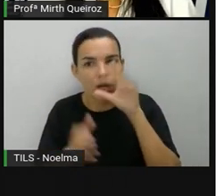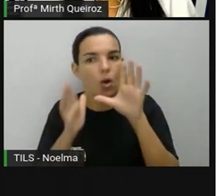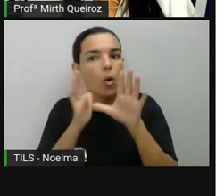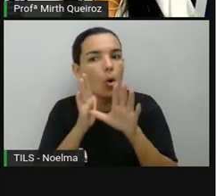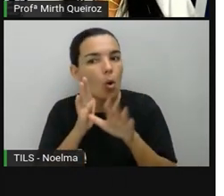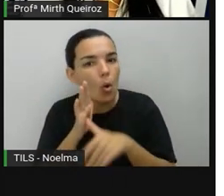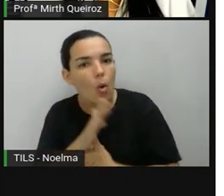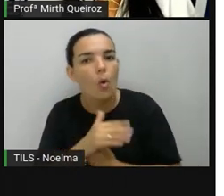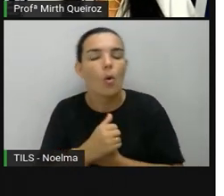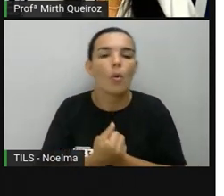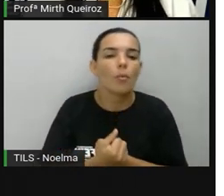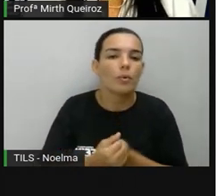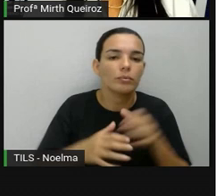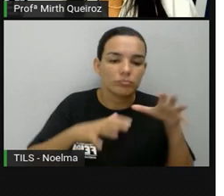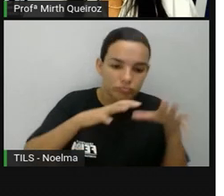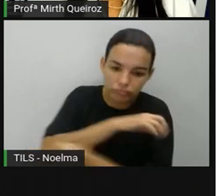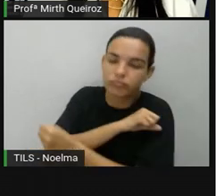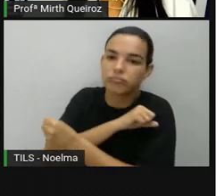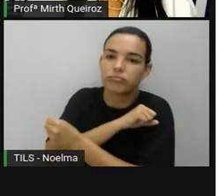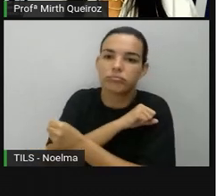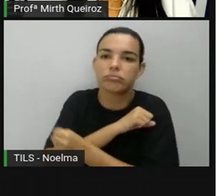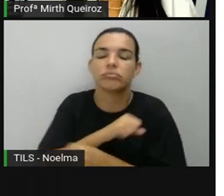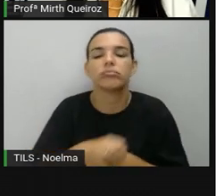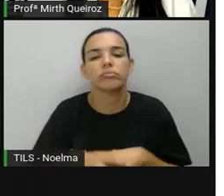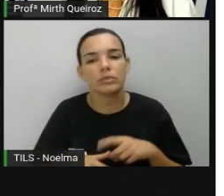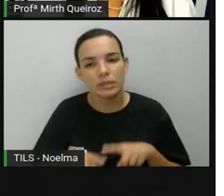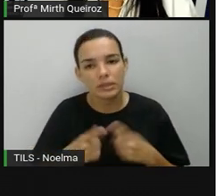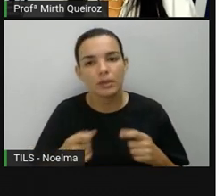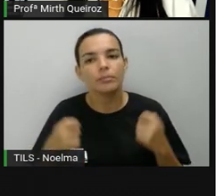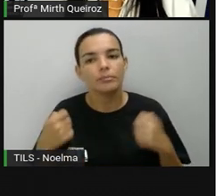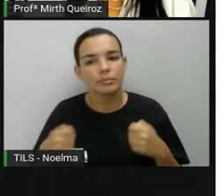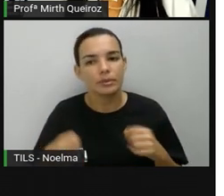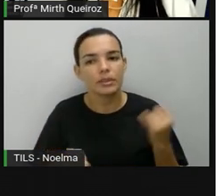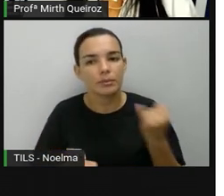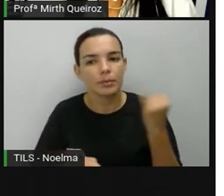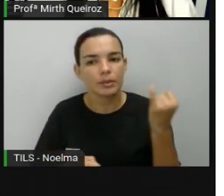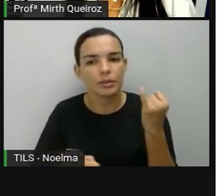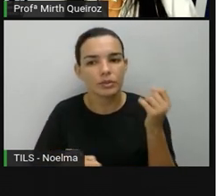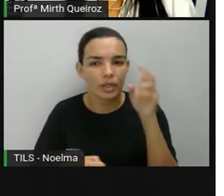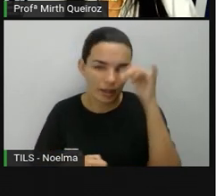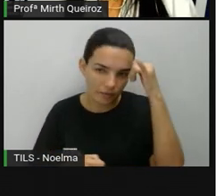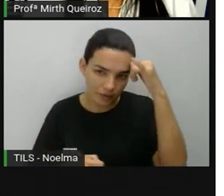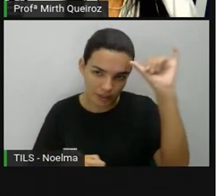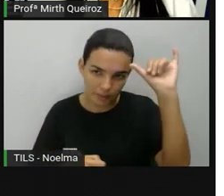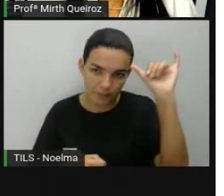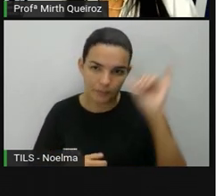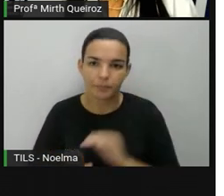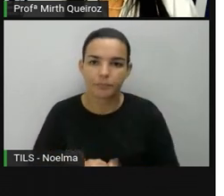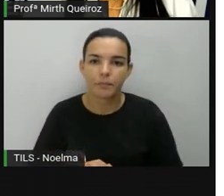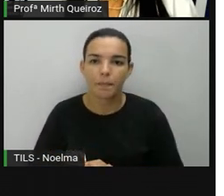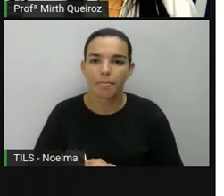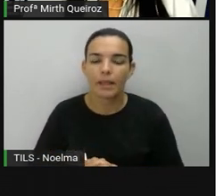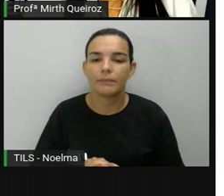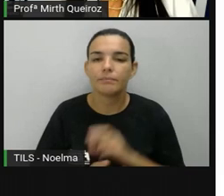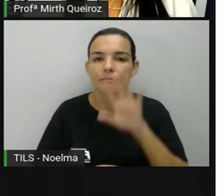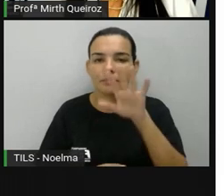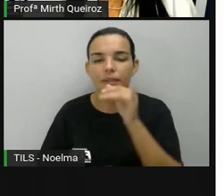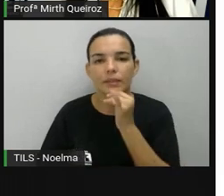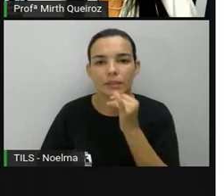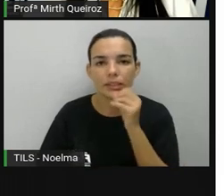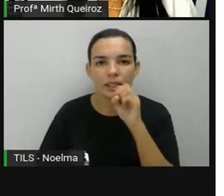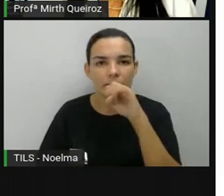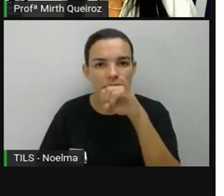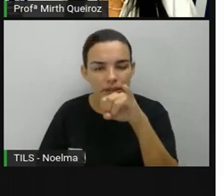roubo, né? De sequestro. Então essa questão aí de check-in é muito importante, tá? Ao postar um documento